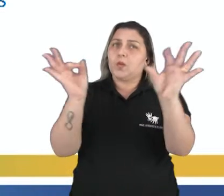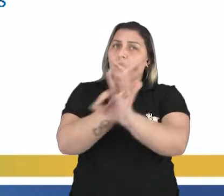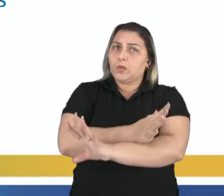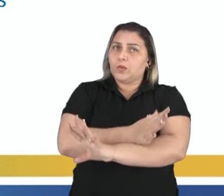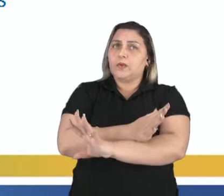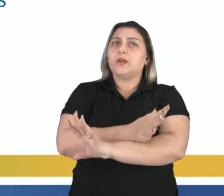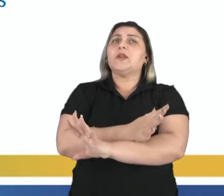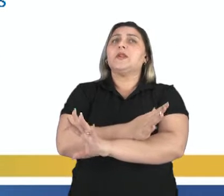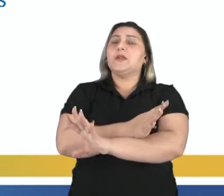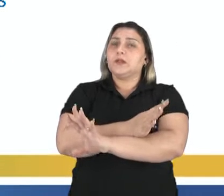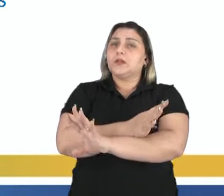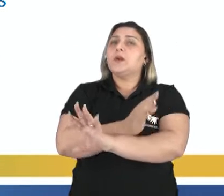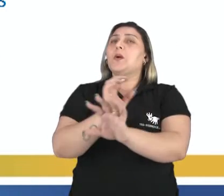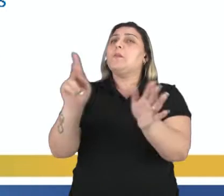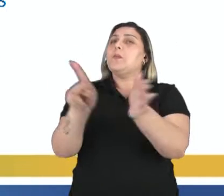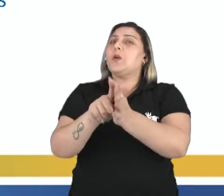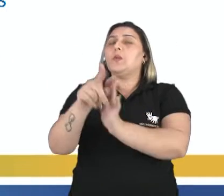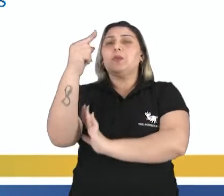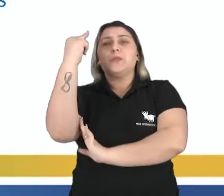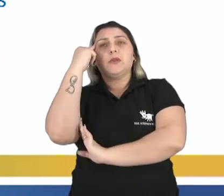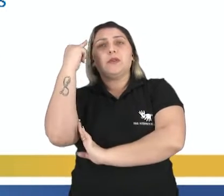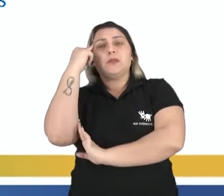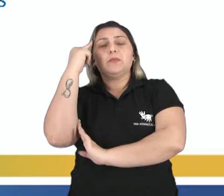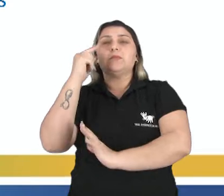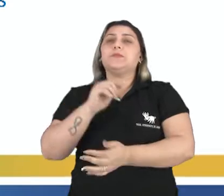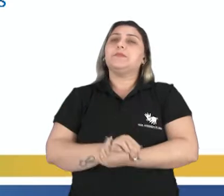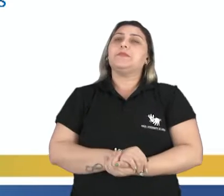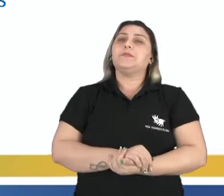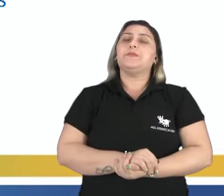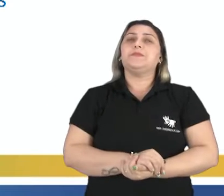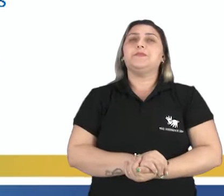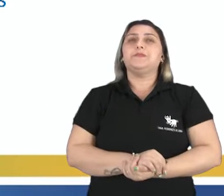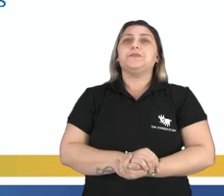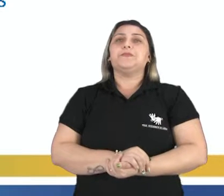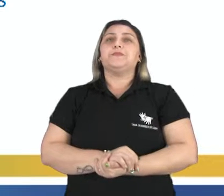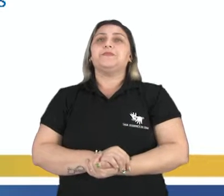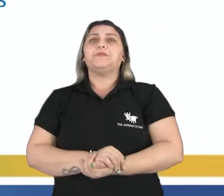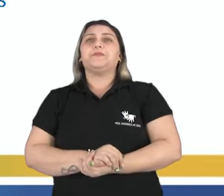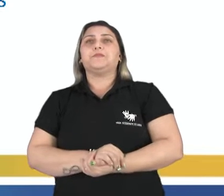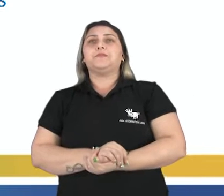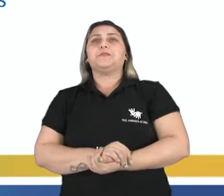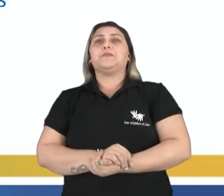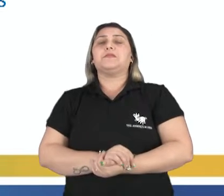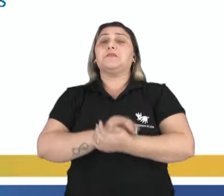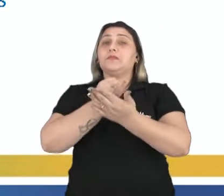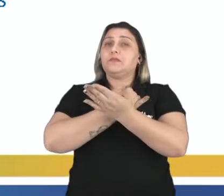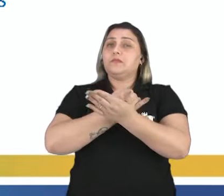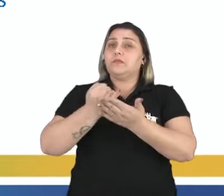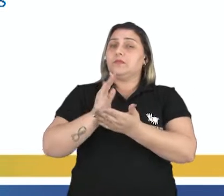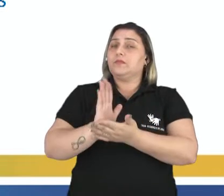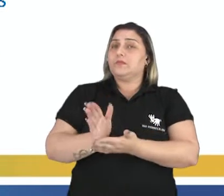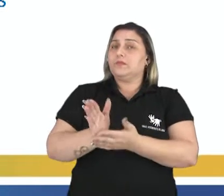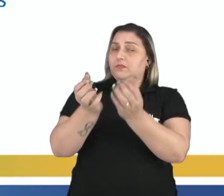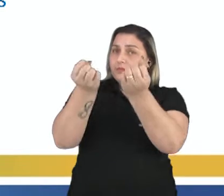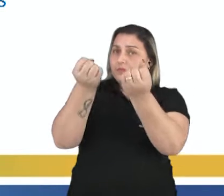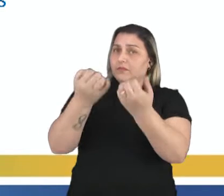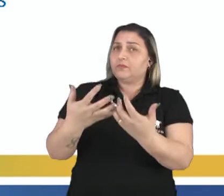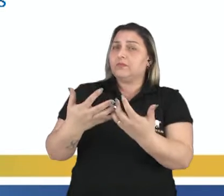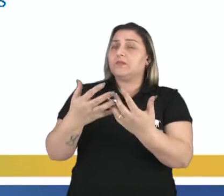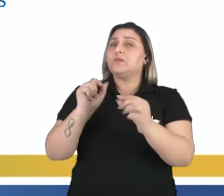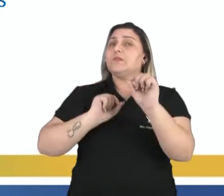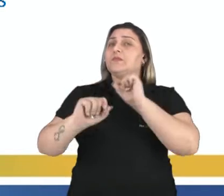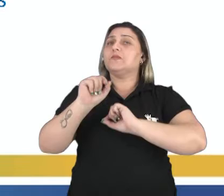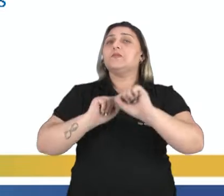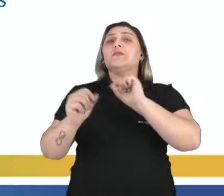mais sistematicamente o pensamento. Então, nessa introdução a gente já distingue